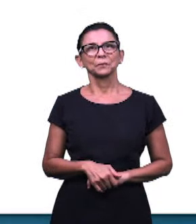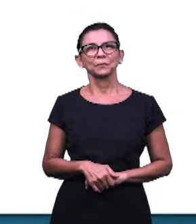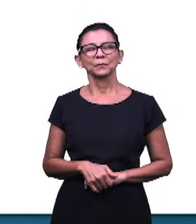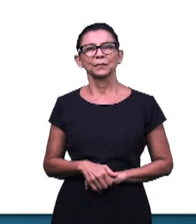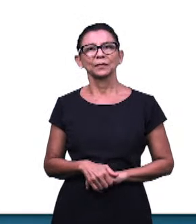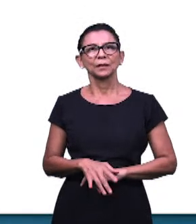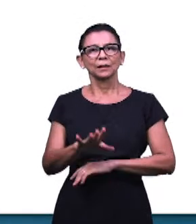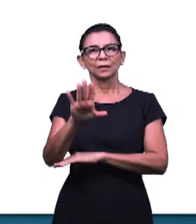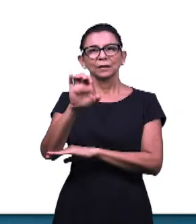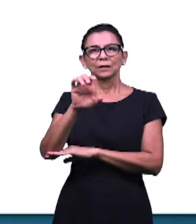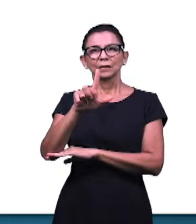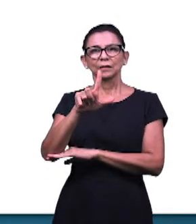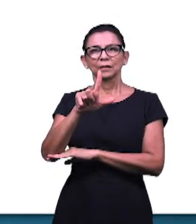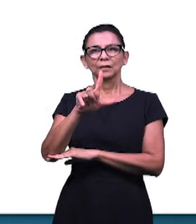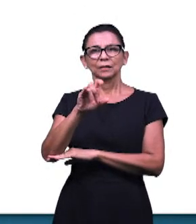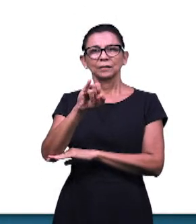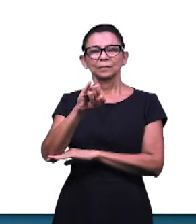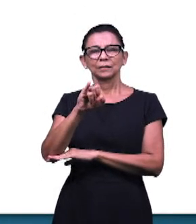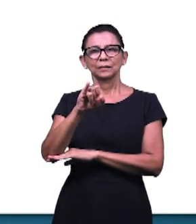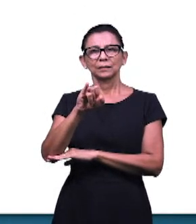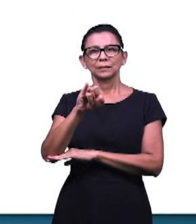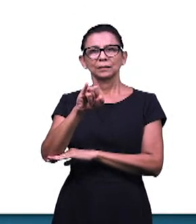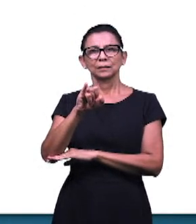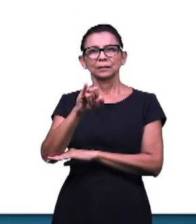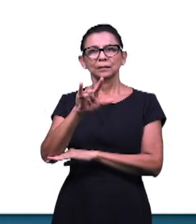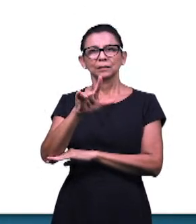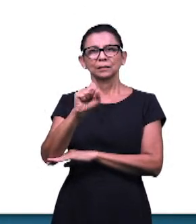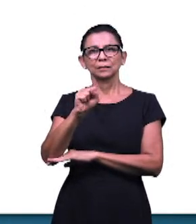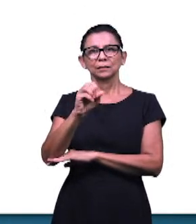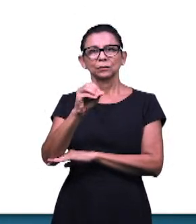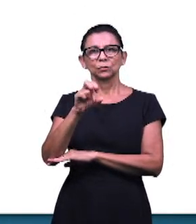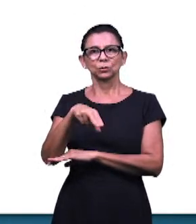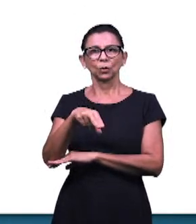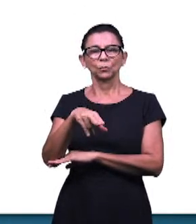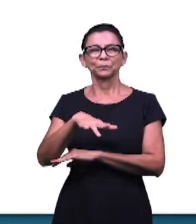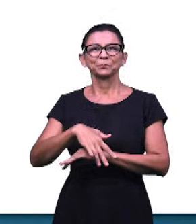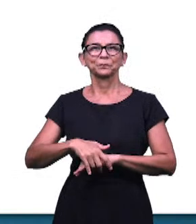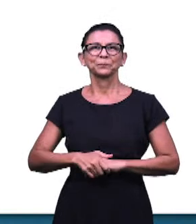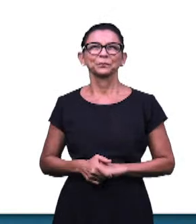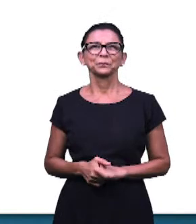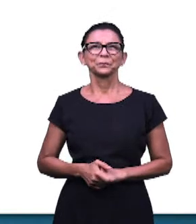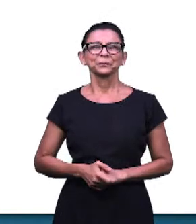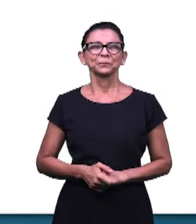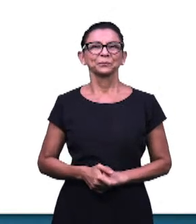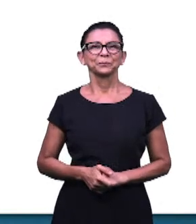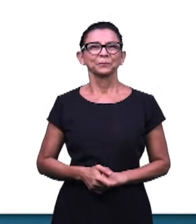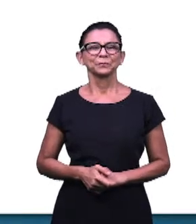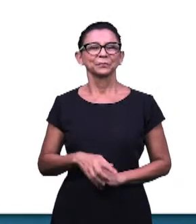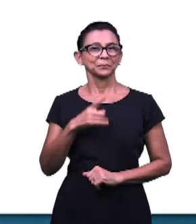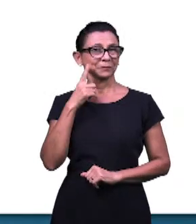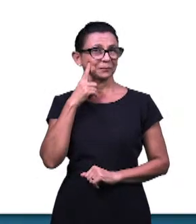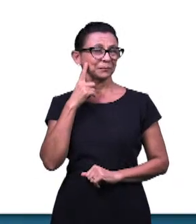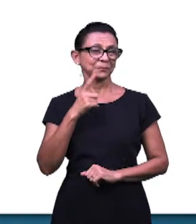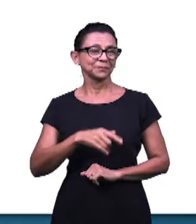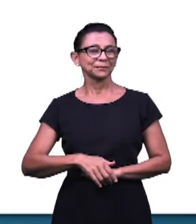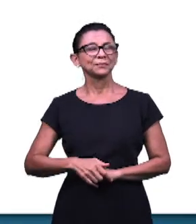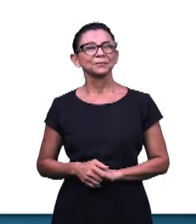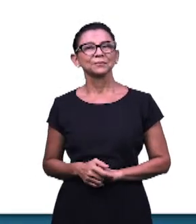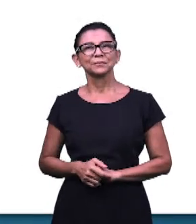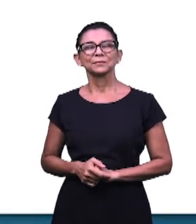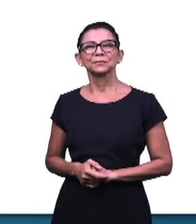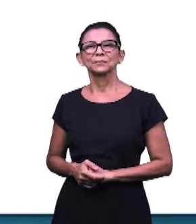Elilson Teixeira de Moraes, da nossa igreja lá em Universidade. E então ele escreveu dizendo assim, vamos